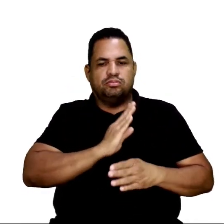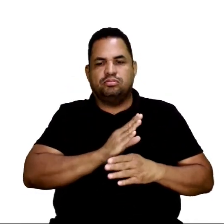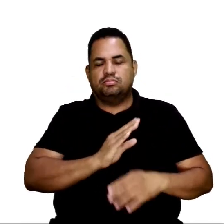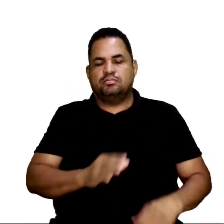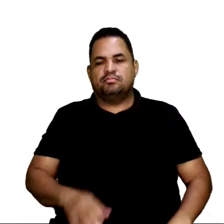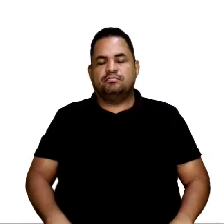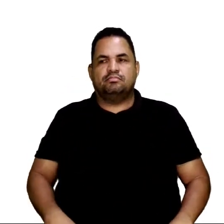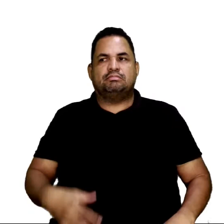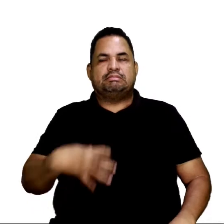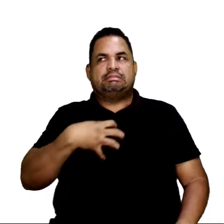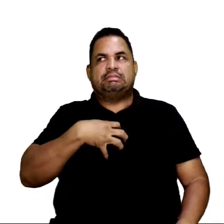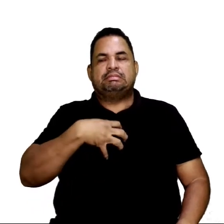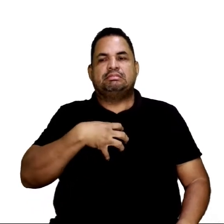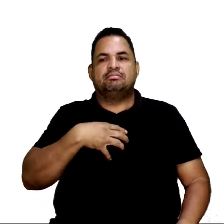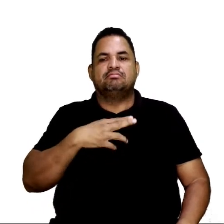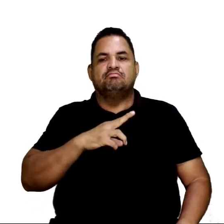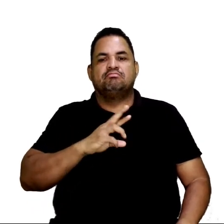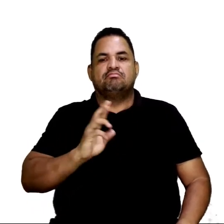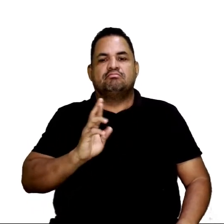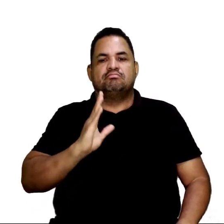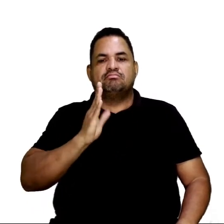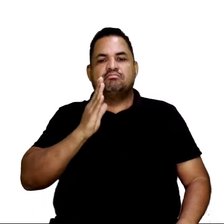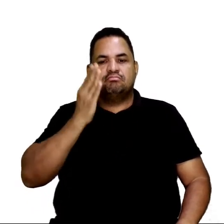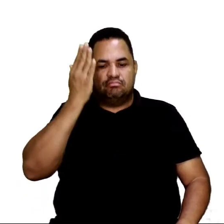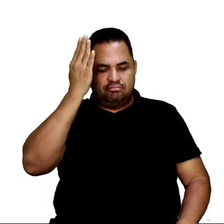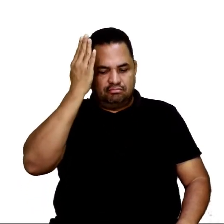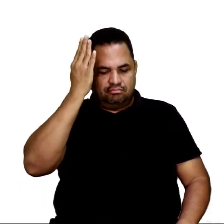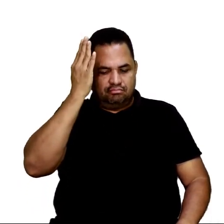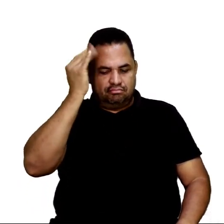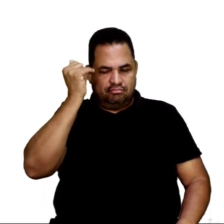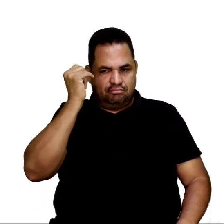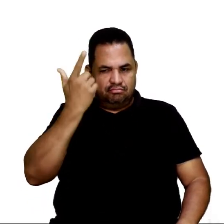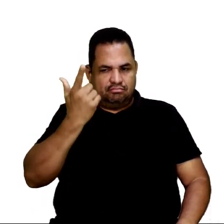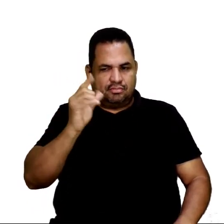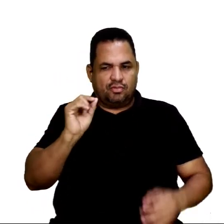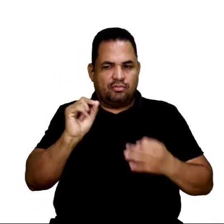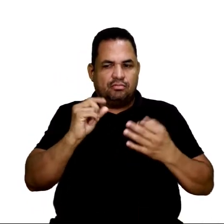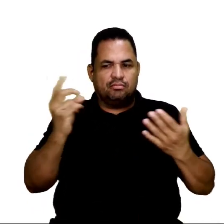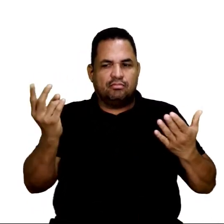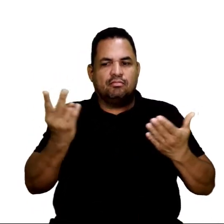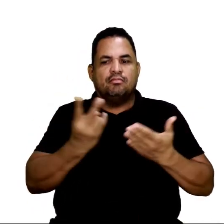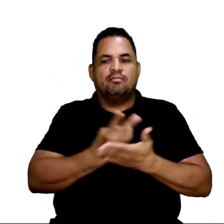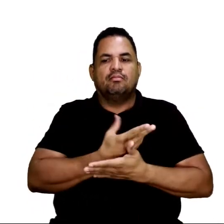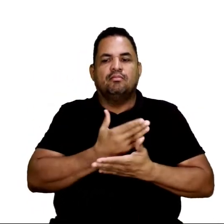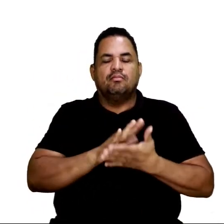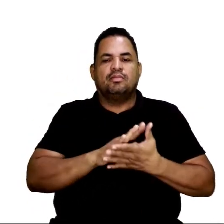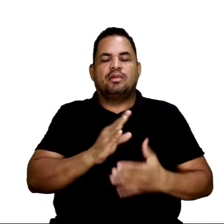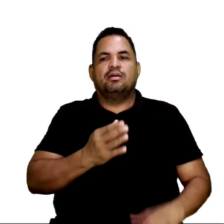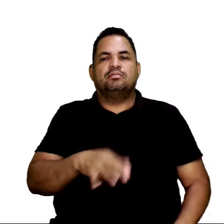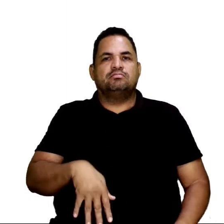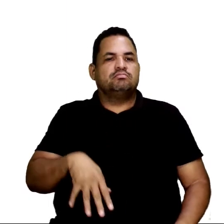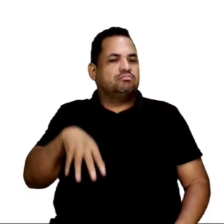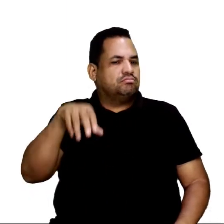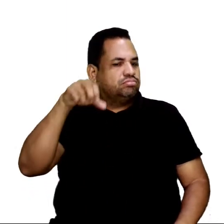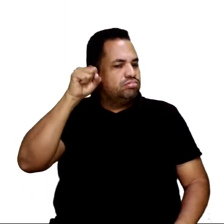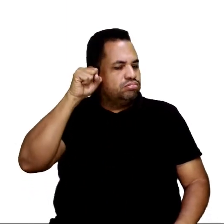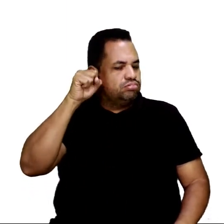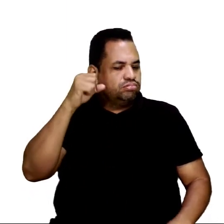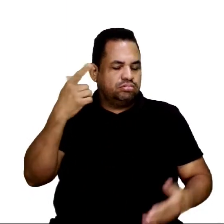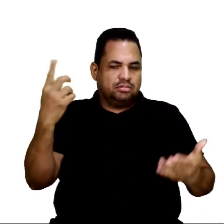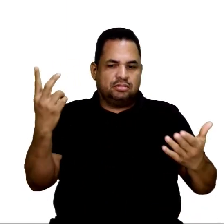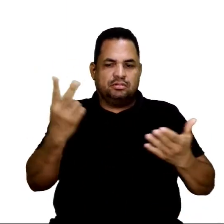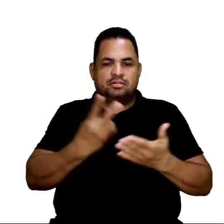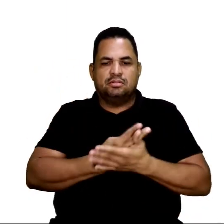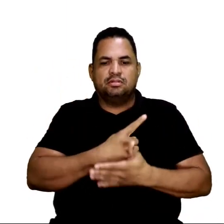sensação que só quem passou sabe a dimensão potencial que esse barulho provoca